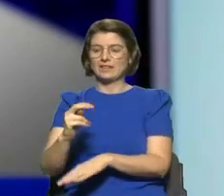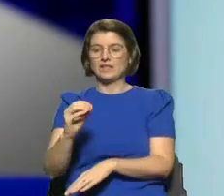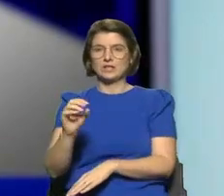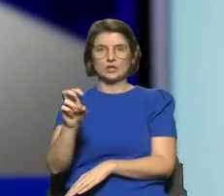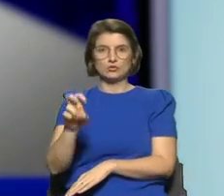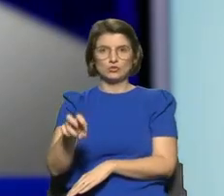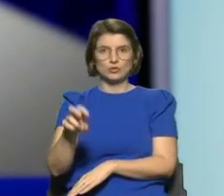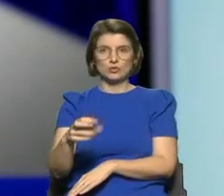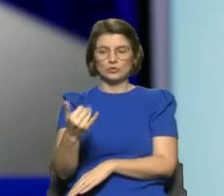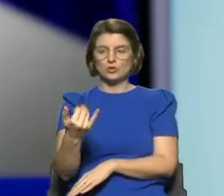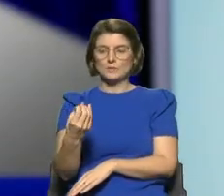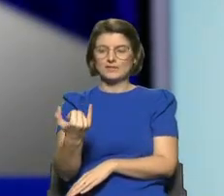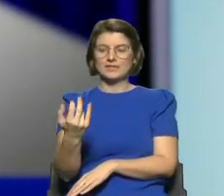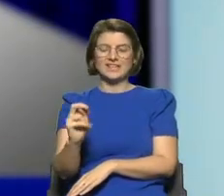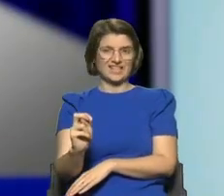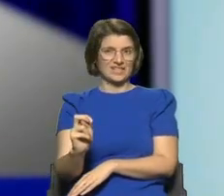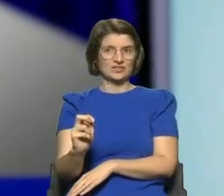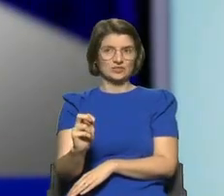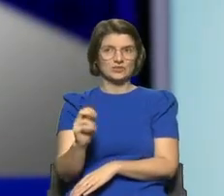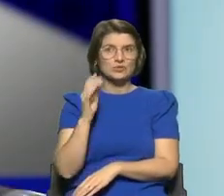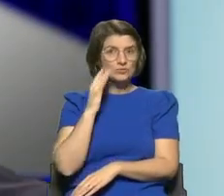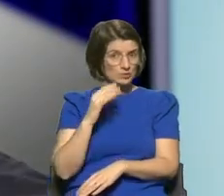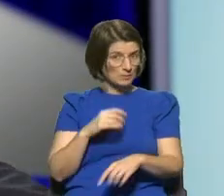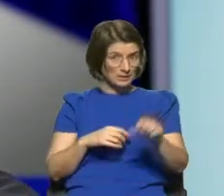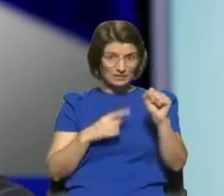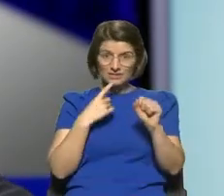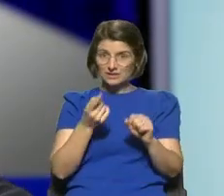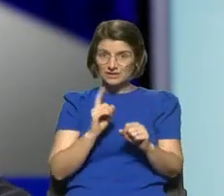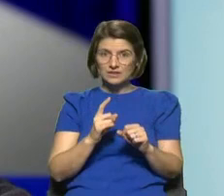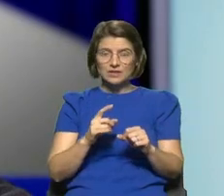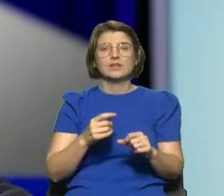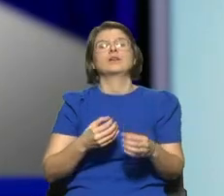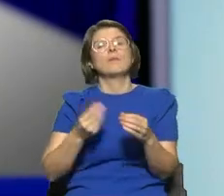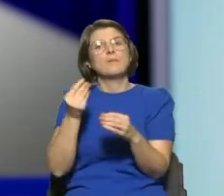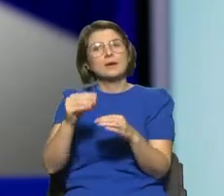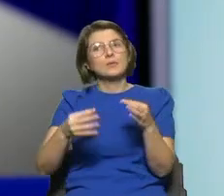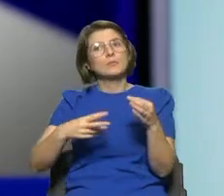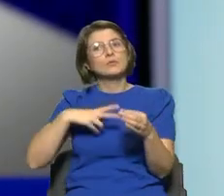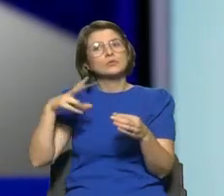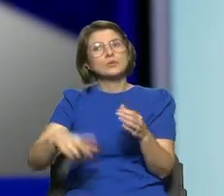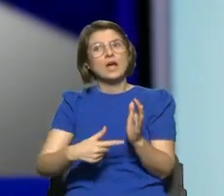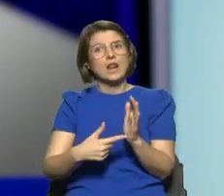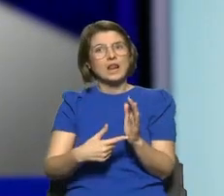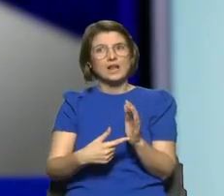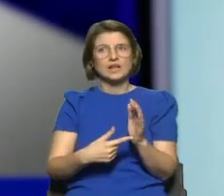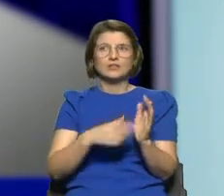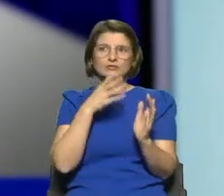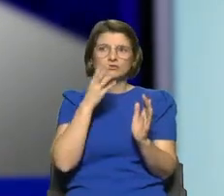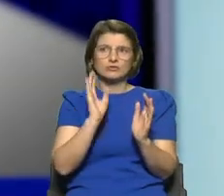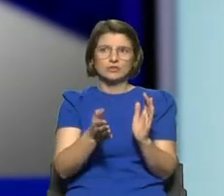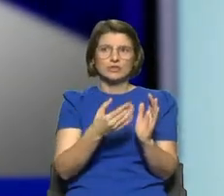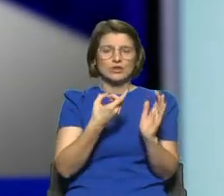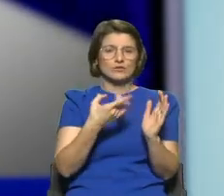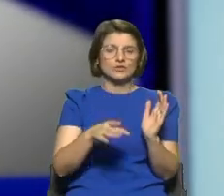junho de 2023 não são os números do partido socialista são os dados do banco de Portugal a dívida da região aumentou mais de 900